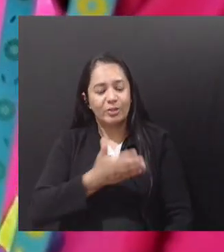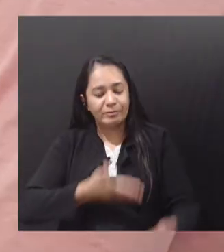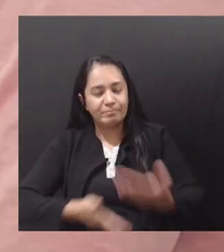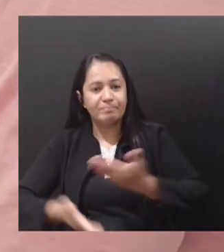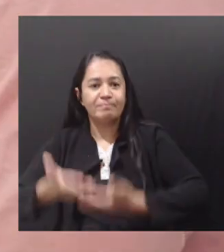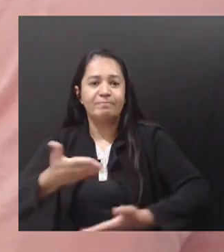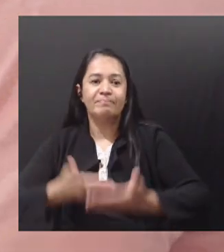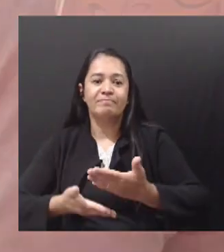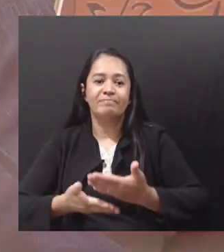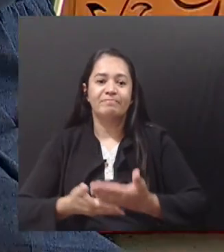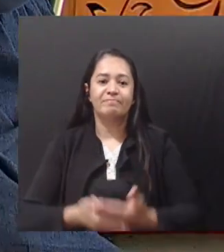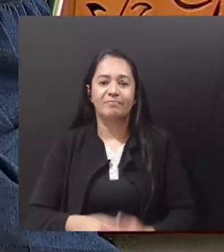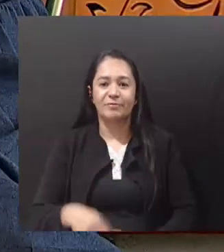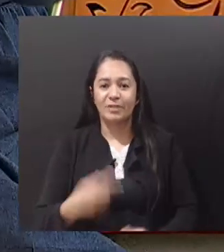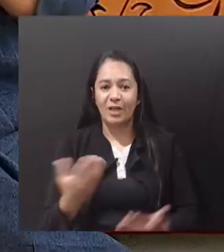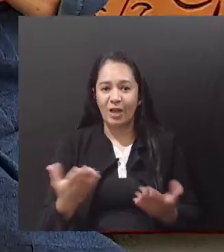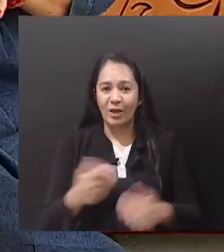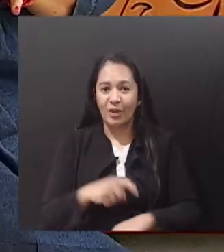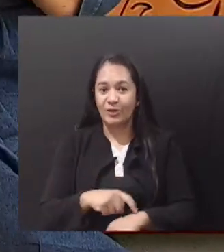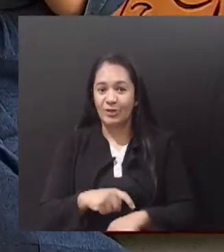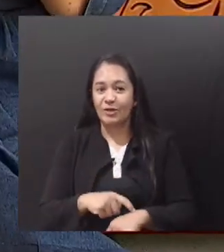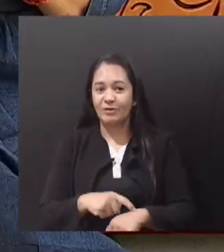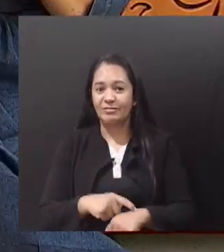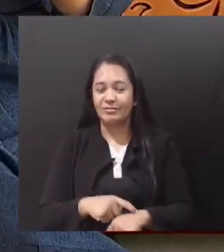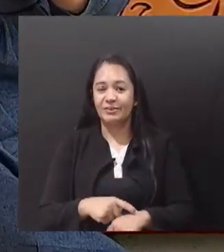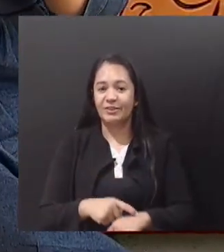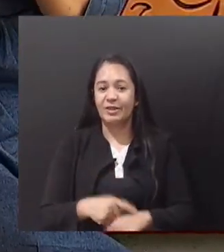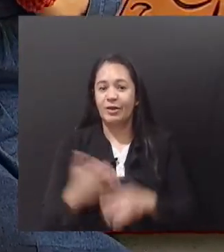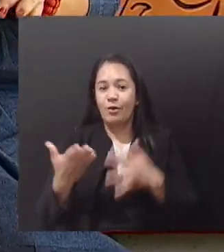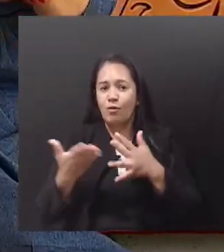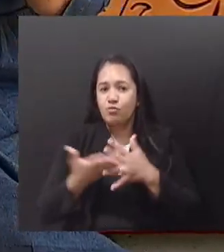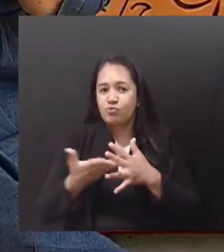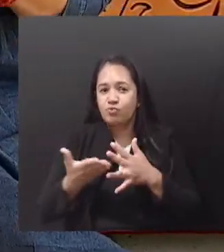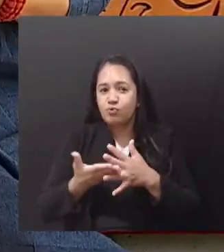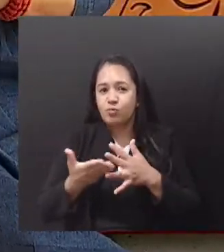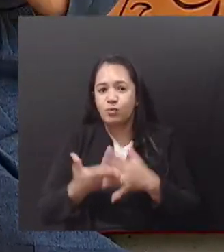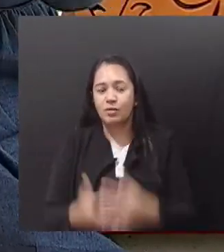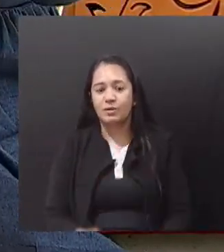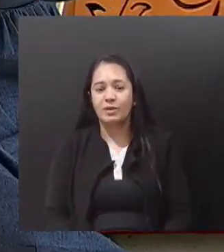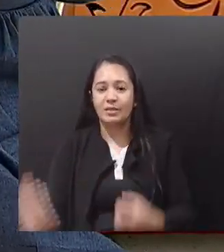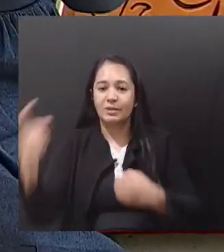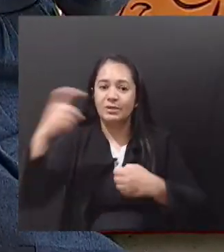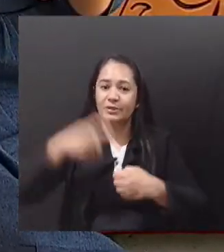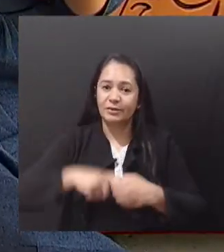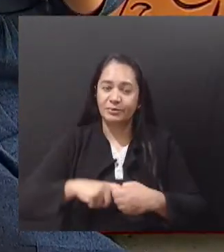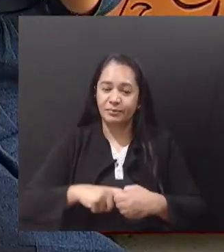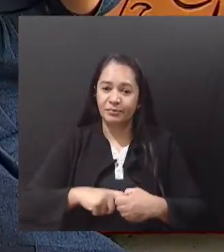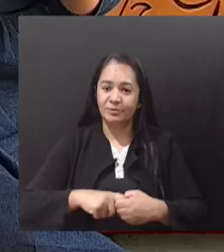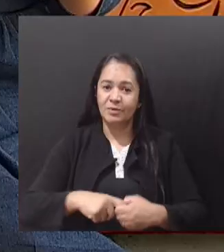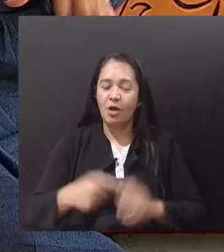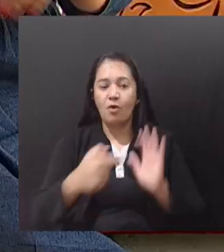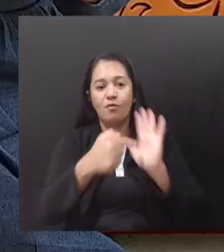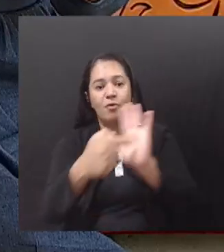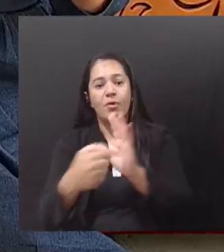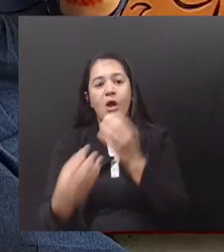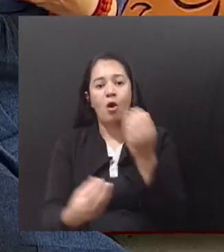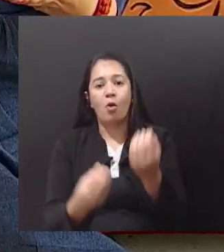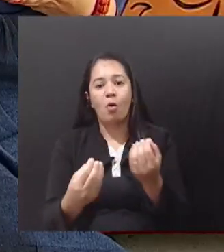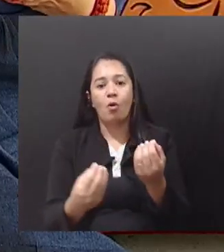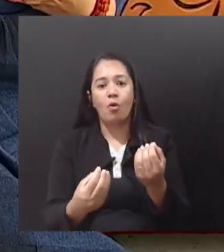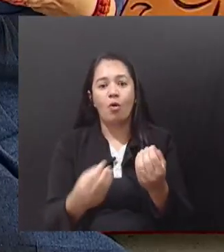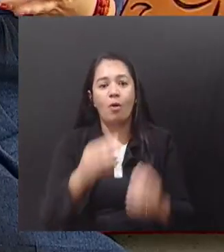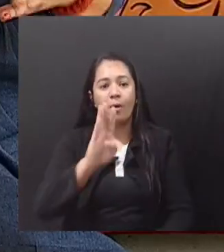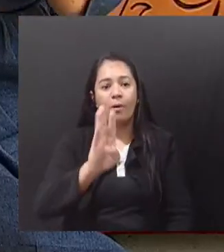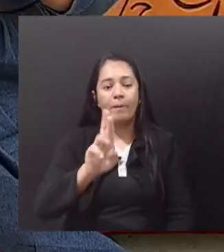certo? Então, Ranieri, a gente vai dar um tempinho, vamos para um breve intervalo. Na volta, eu vou mostrar como funciona o